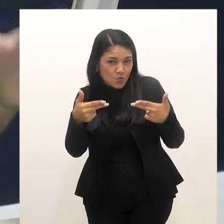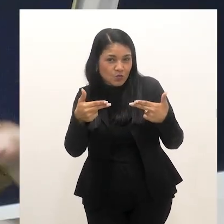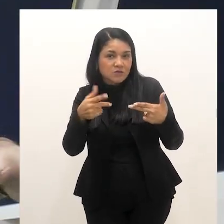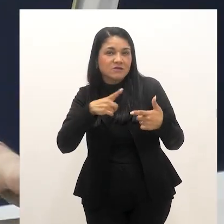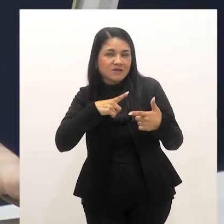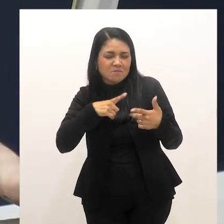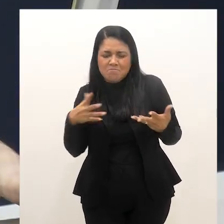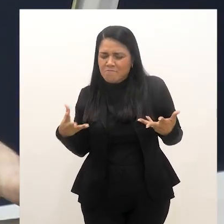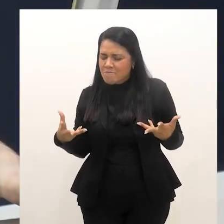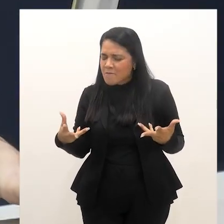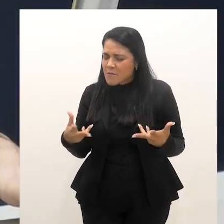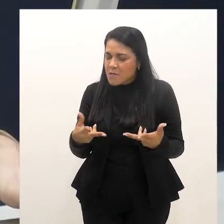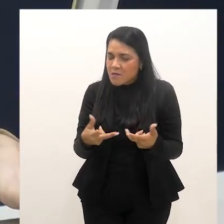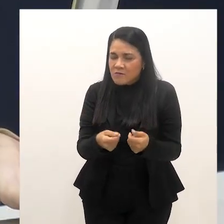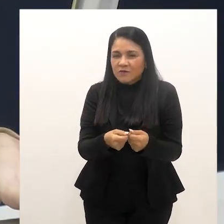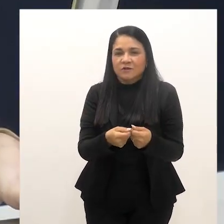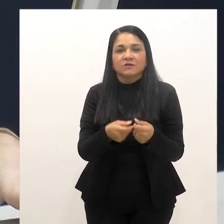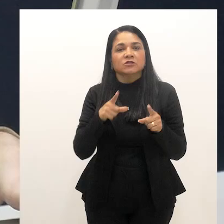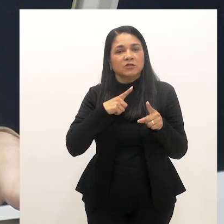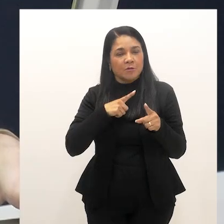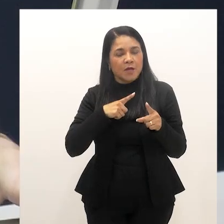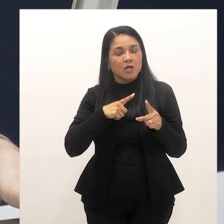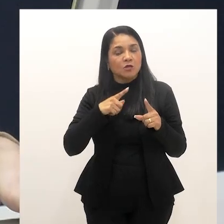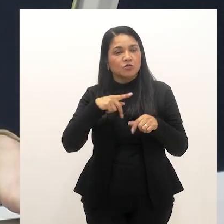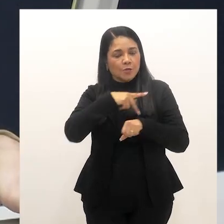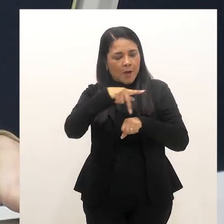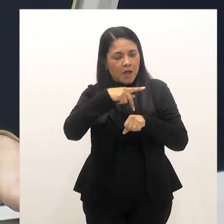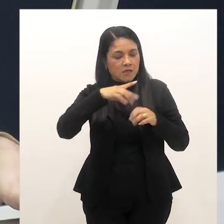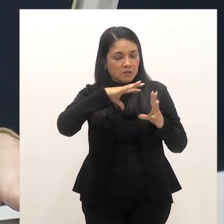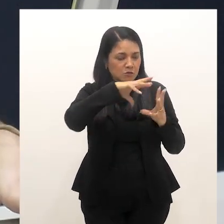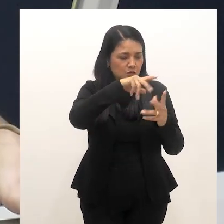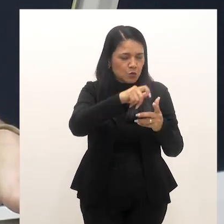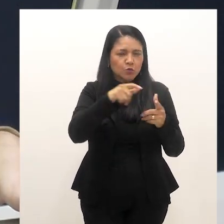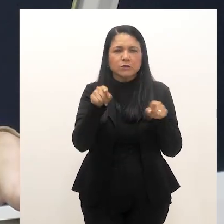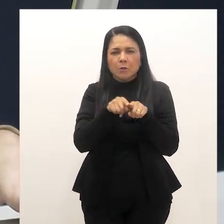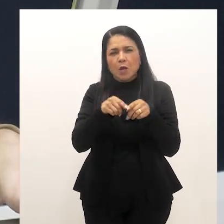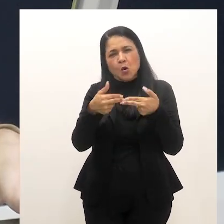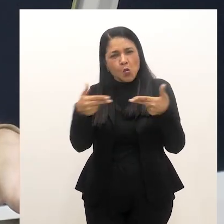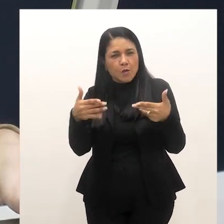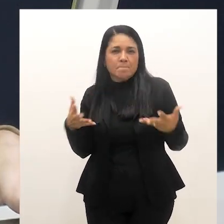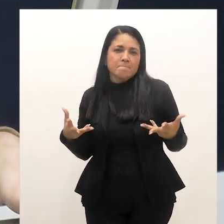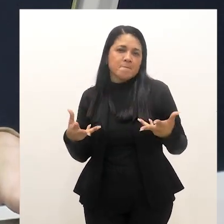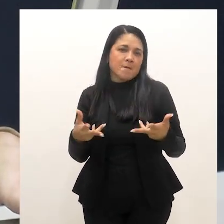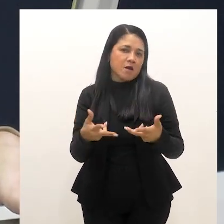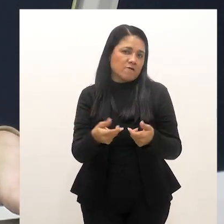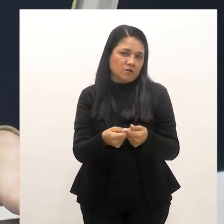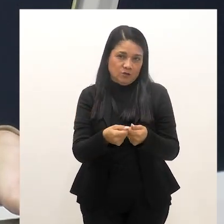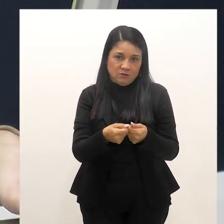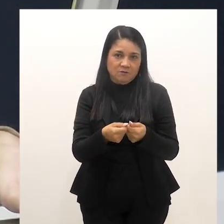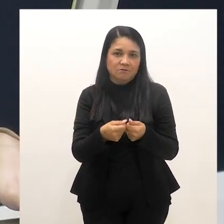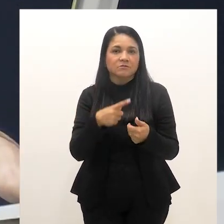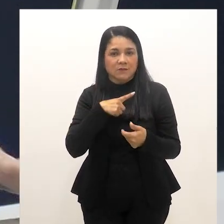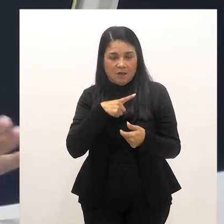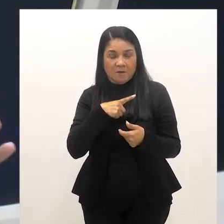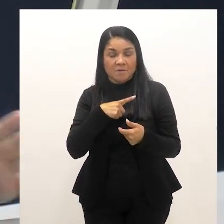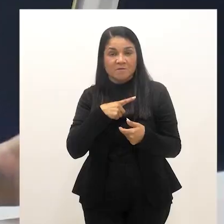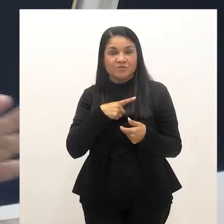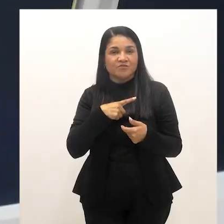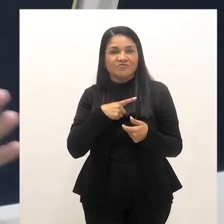do Brasil que são maravilhosas, tem coisas lá de fora que são maravilhosas.